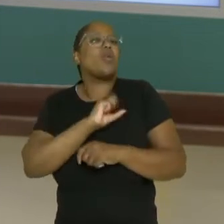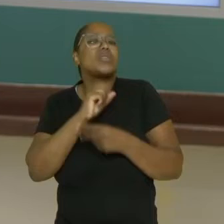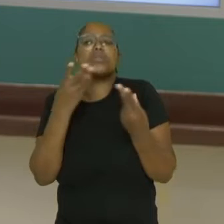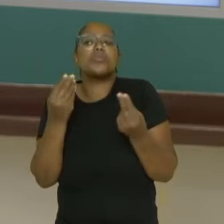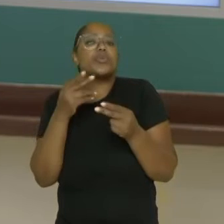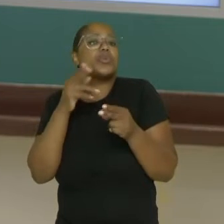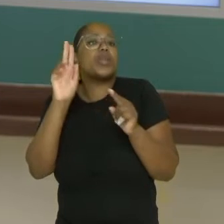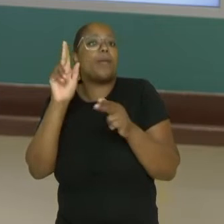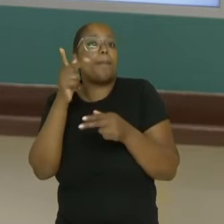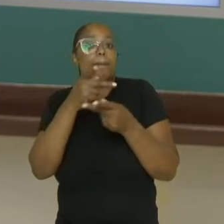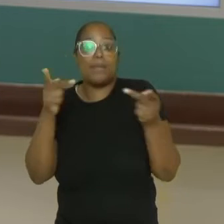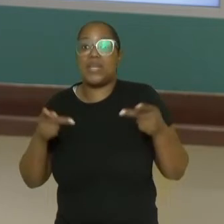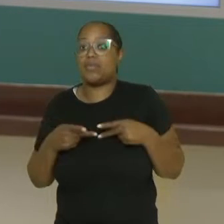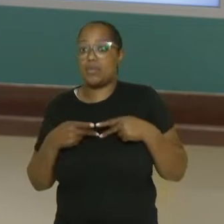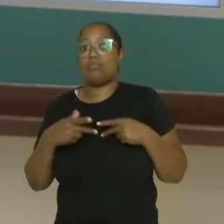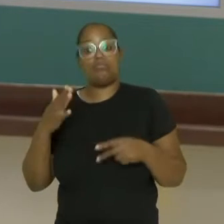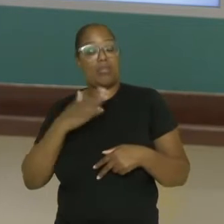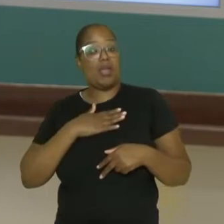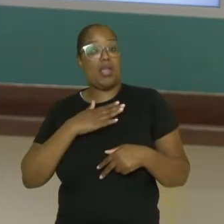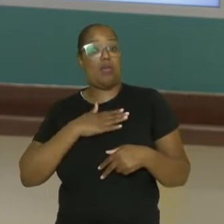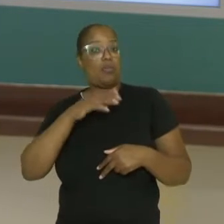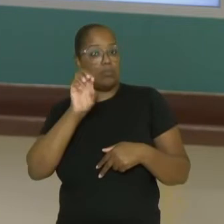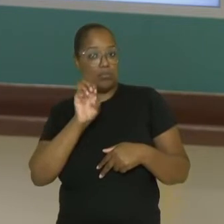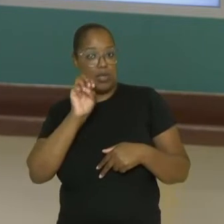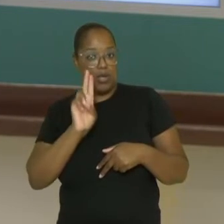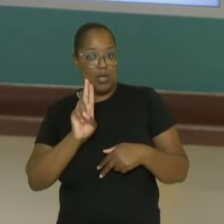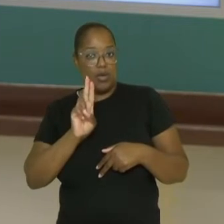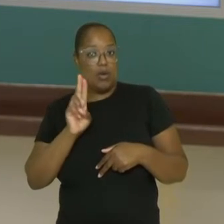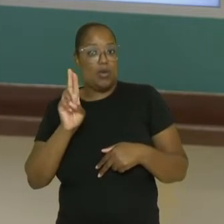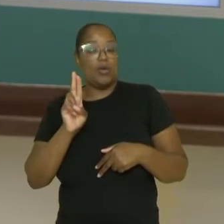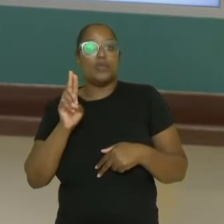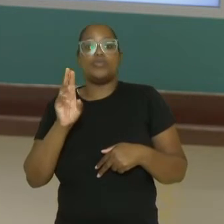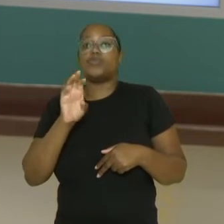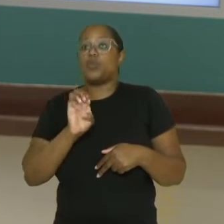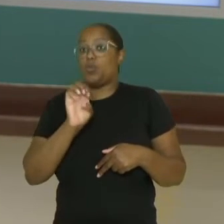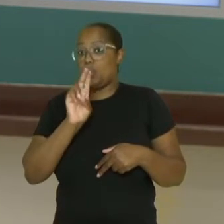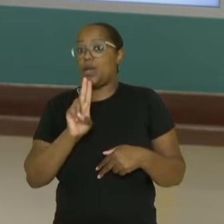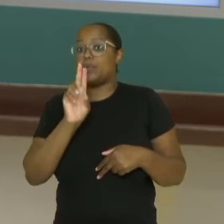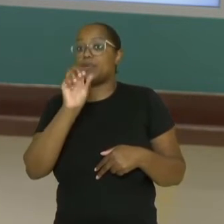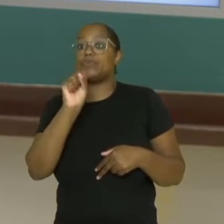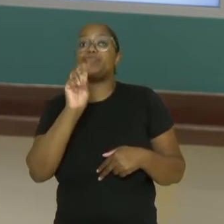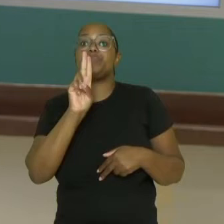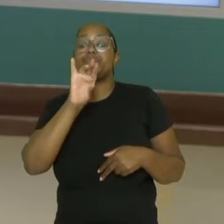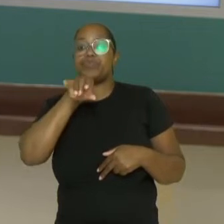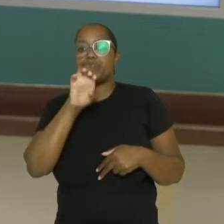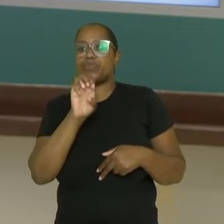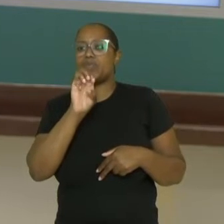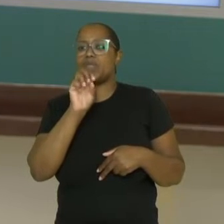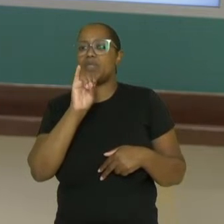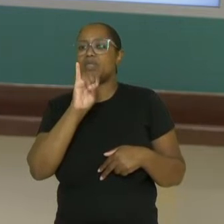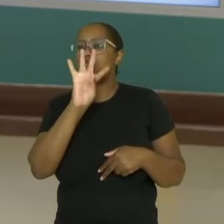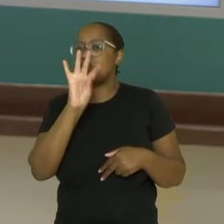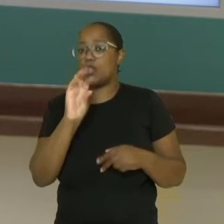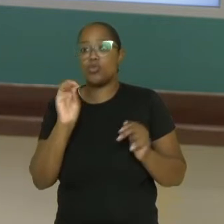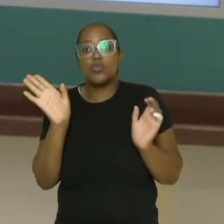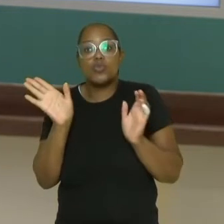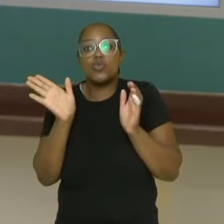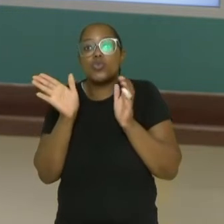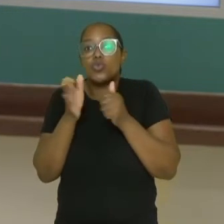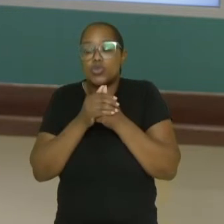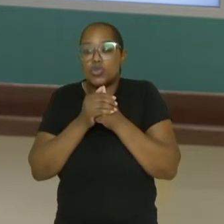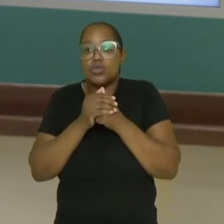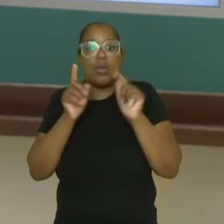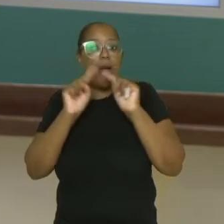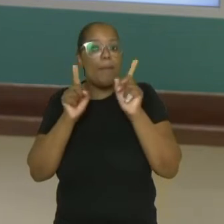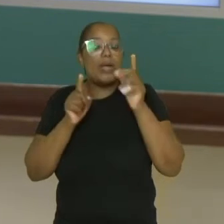pizza? Eu, né? Então, o eu é um sujeito oculto aqui, né? Mas as